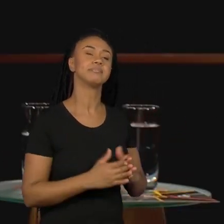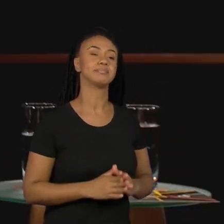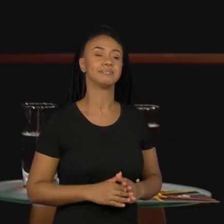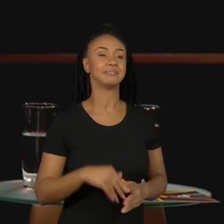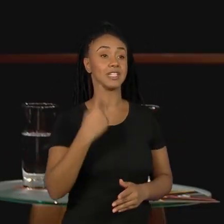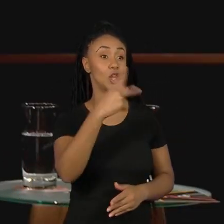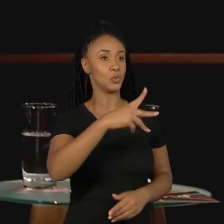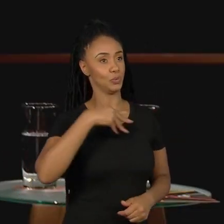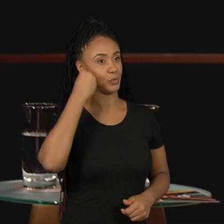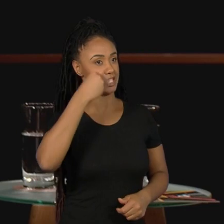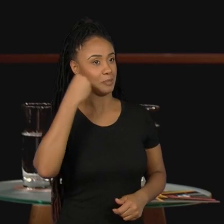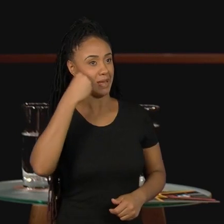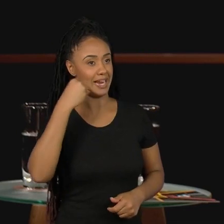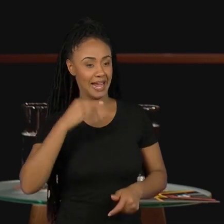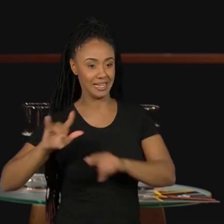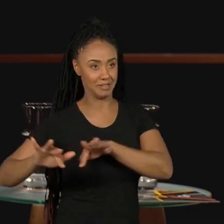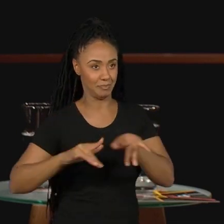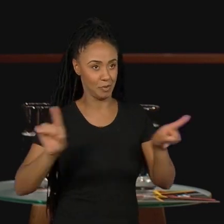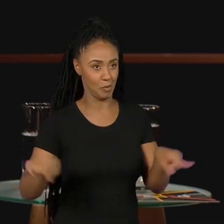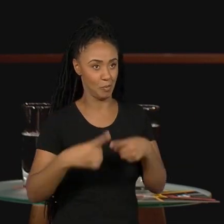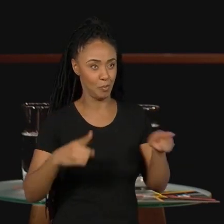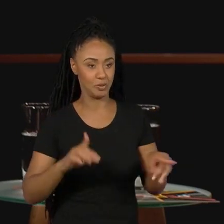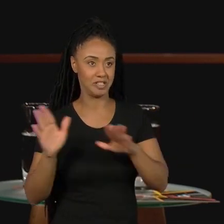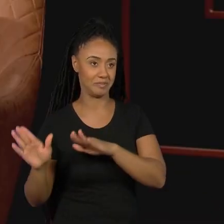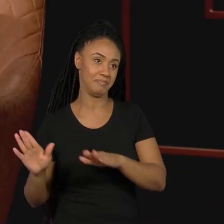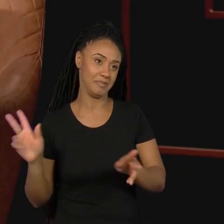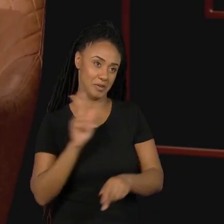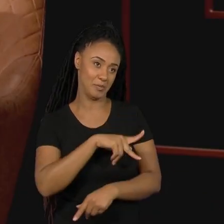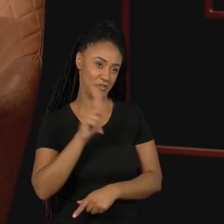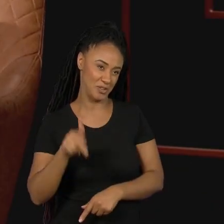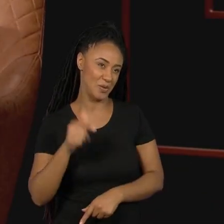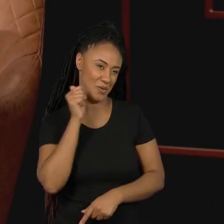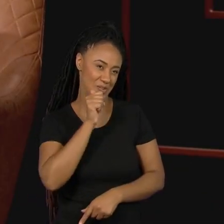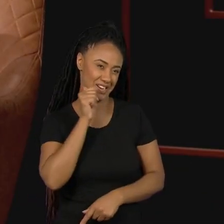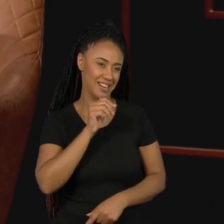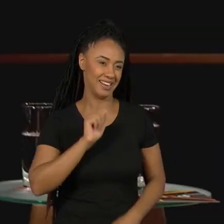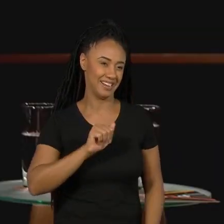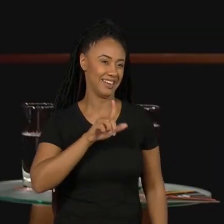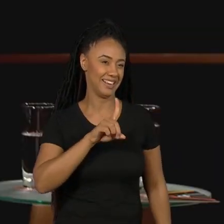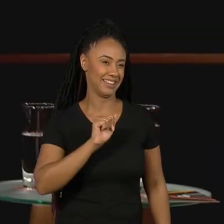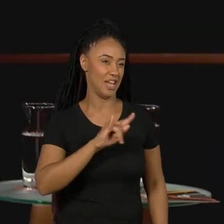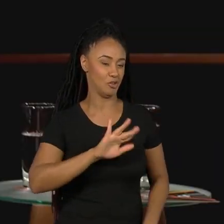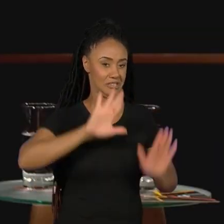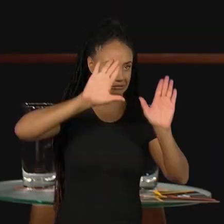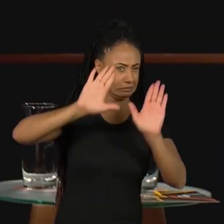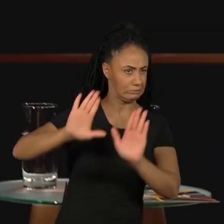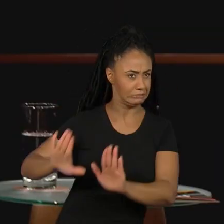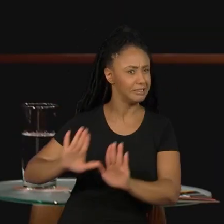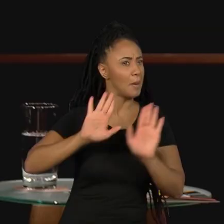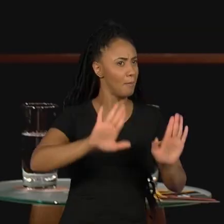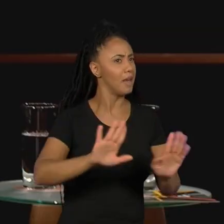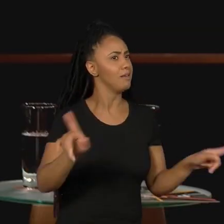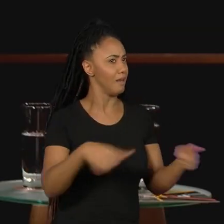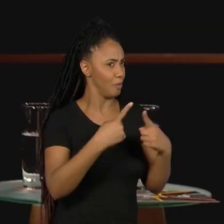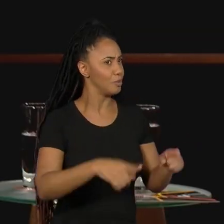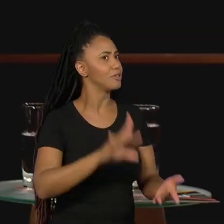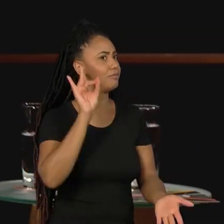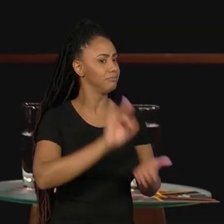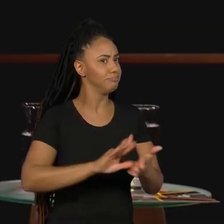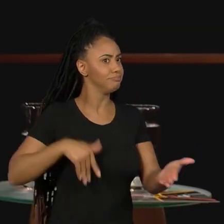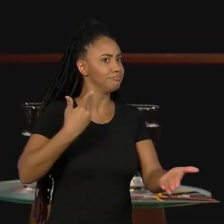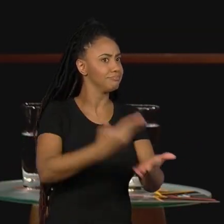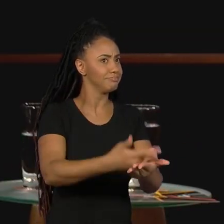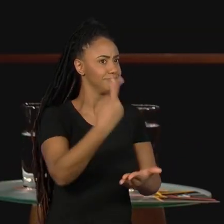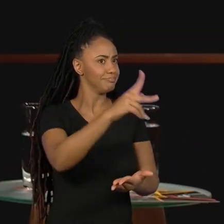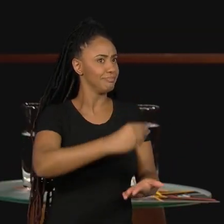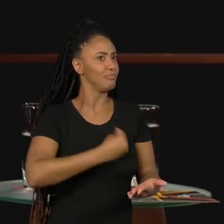sua experiência pianística com a professora Adalgisa, de qualquer forma, a música teve e tem, né, uma forte presença